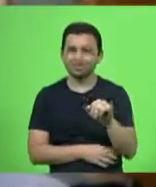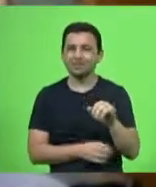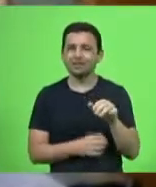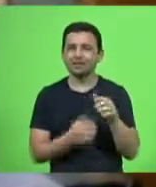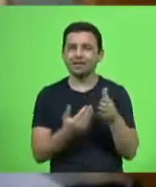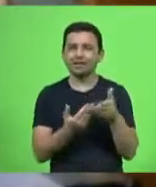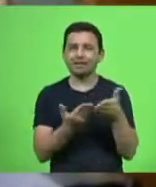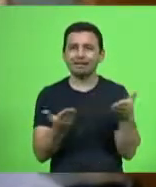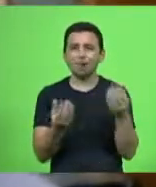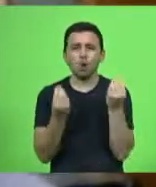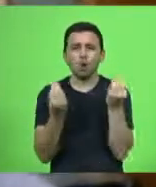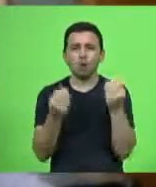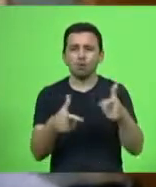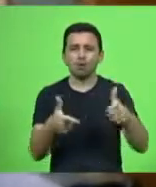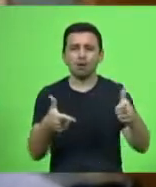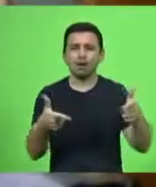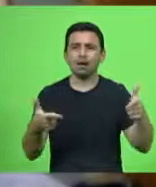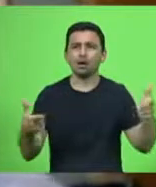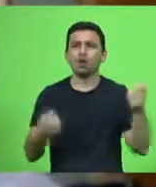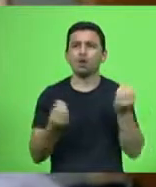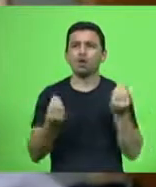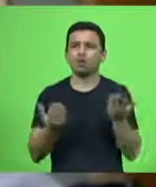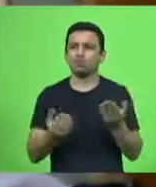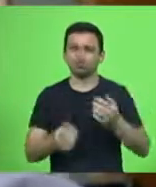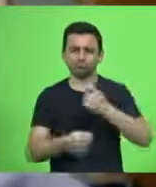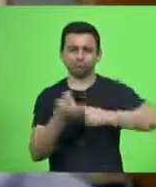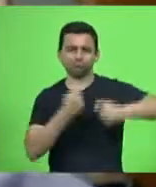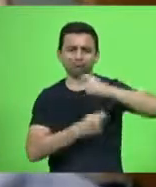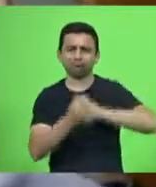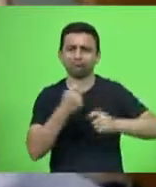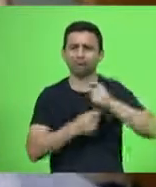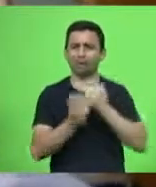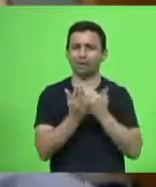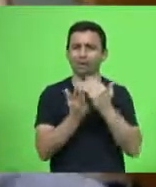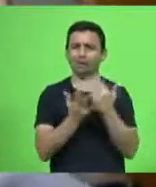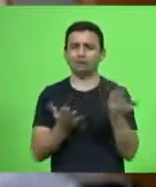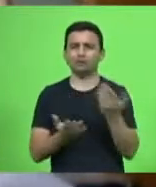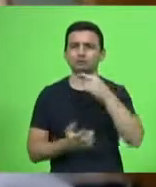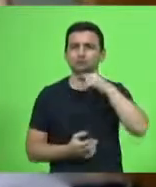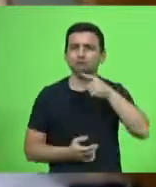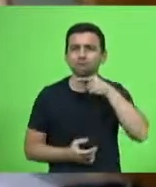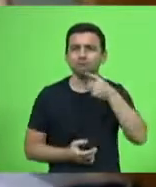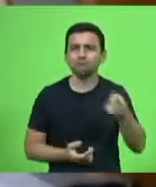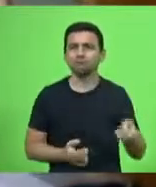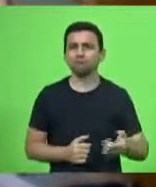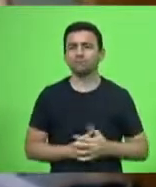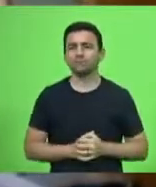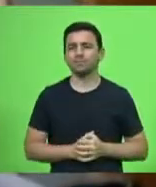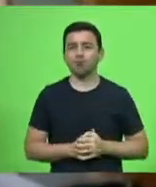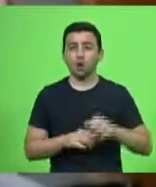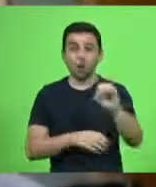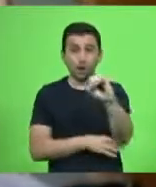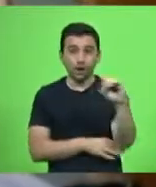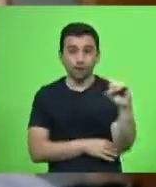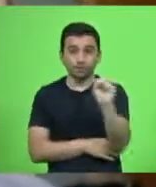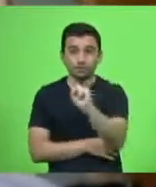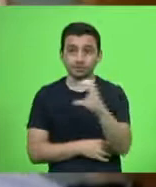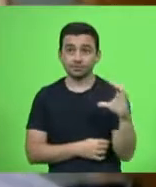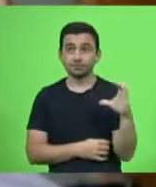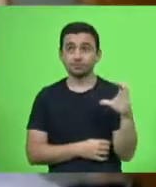conseguir crescer, se desenvolver, gerar riqueza, Não tem mais como o Oeste de Santa